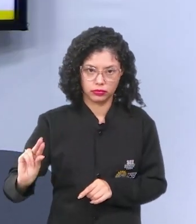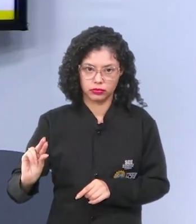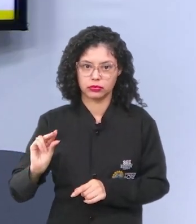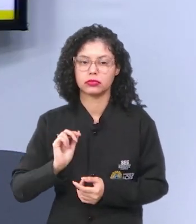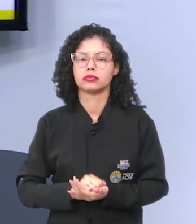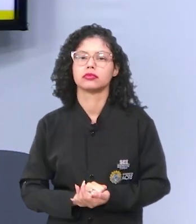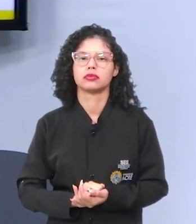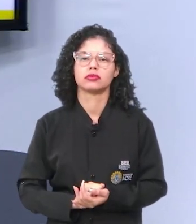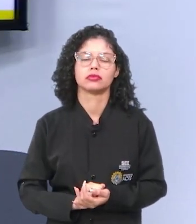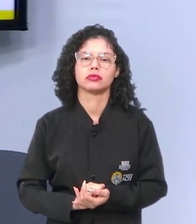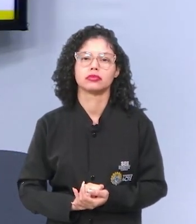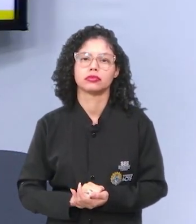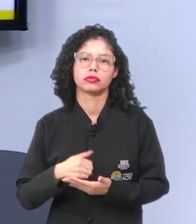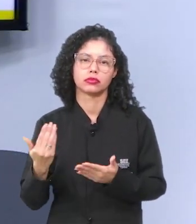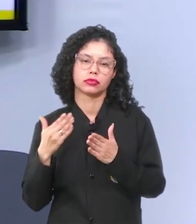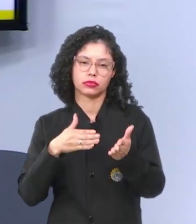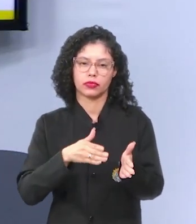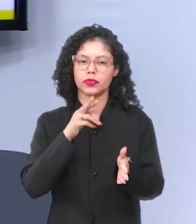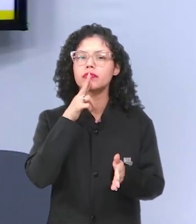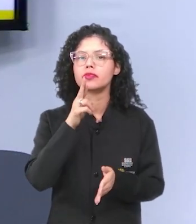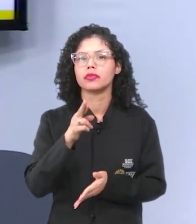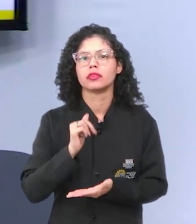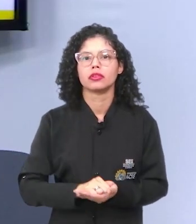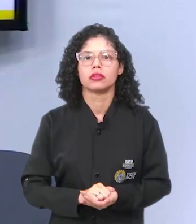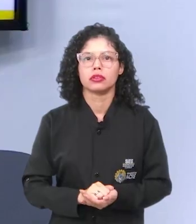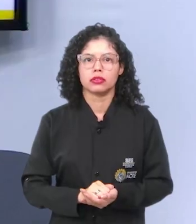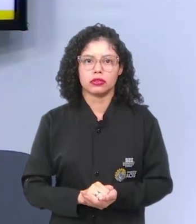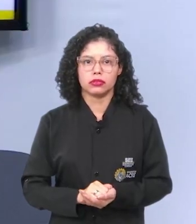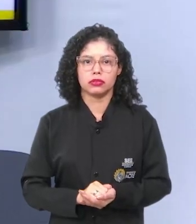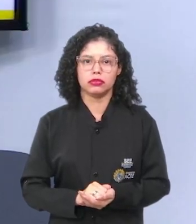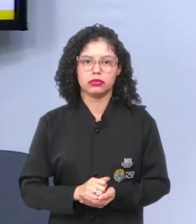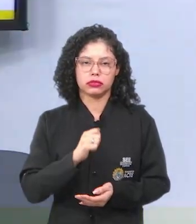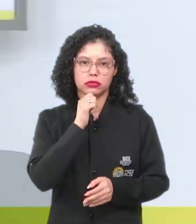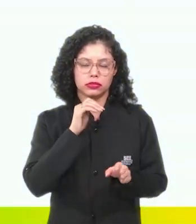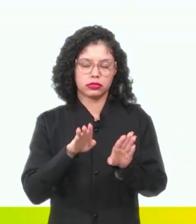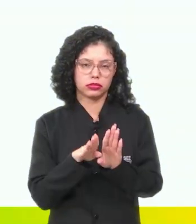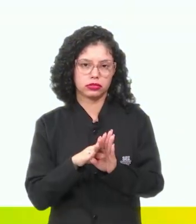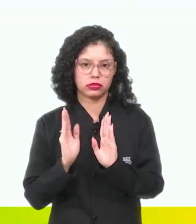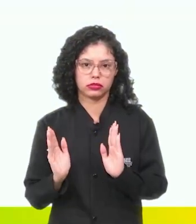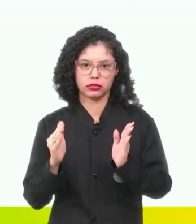mesma coisa, para me chegar aquele resultado lá daquele quadro de Punnett. Olha só.